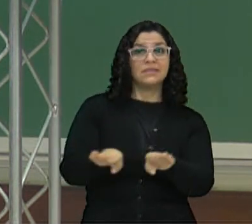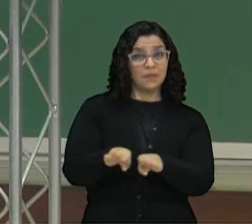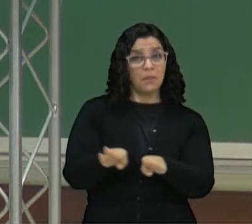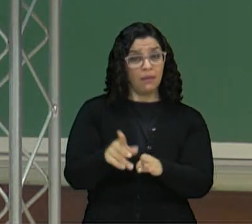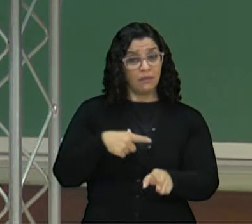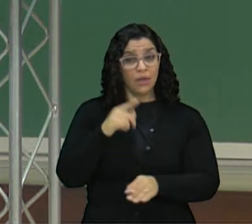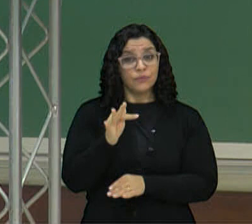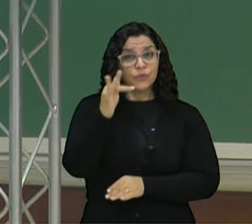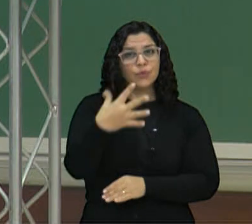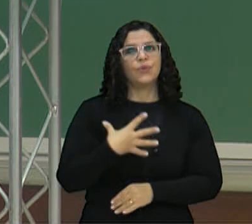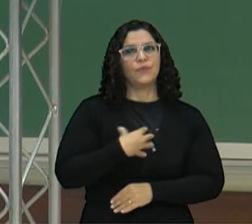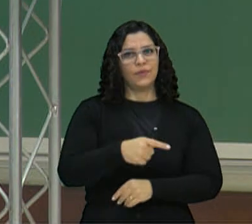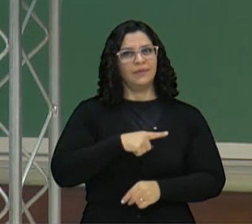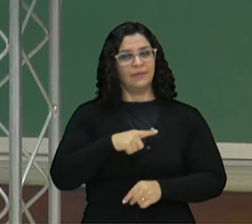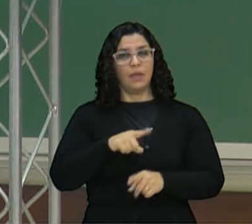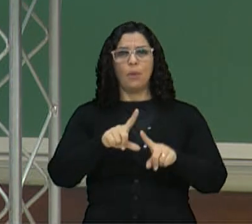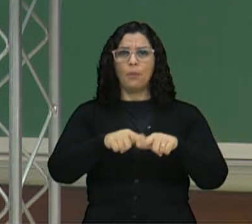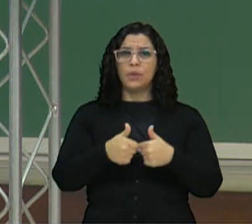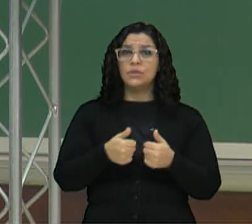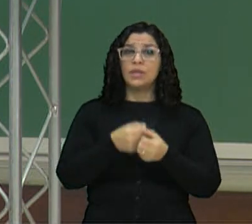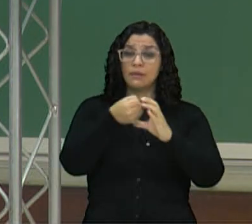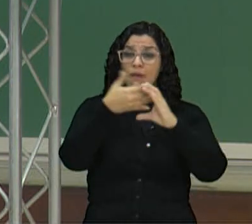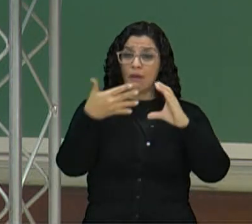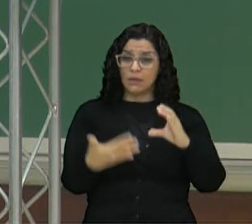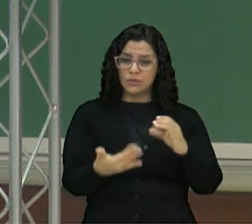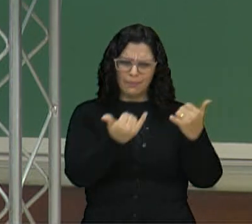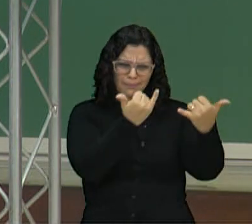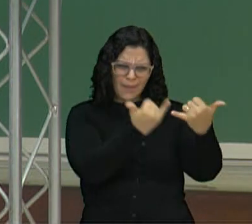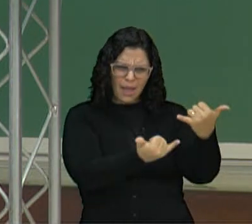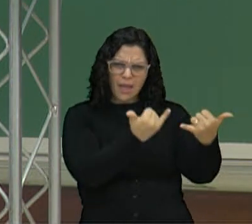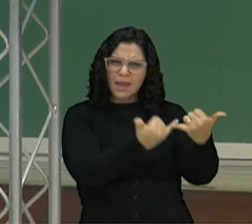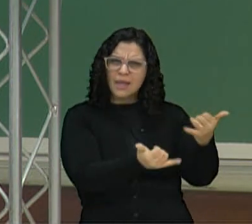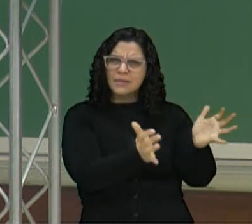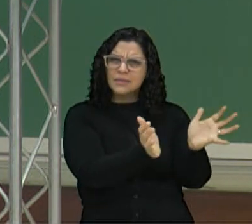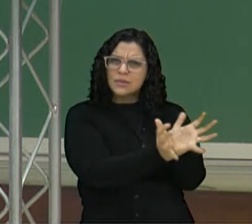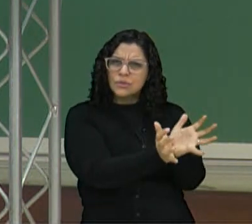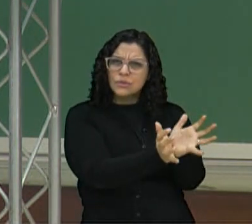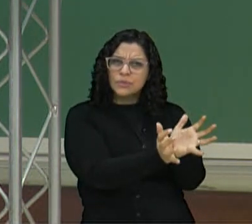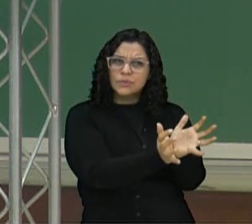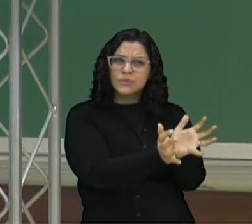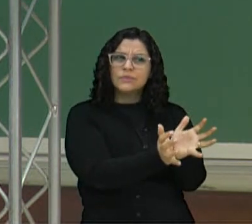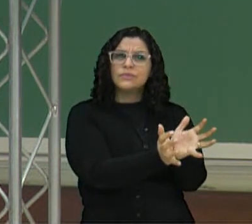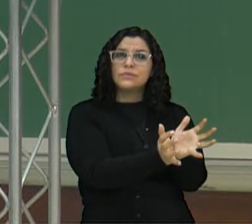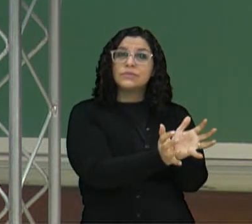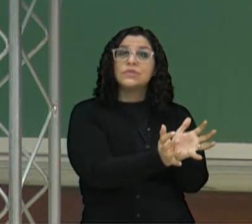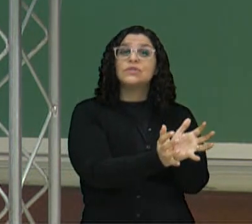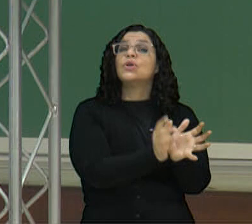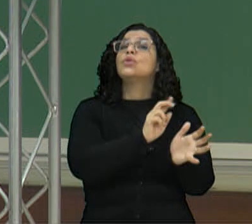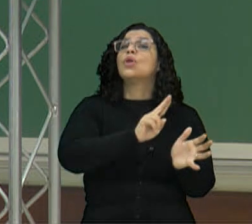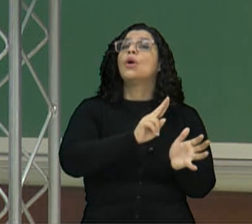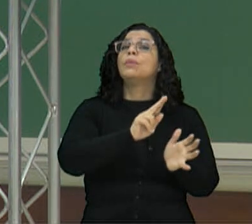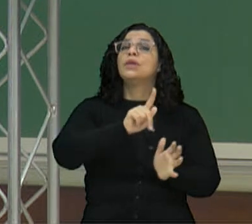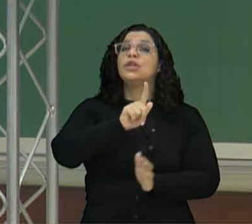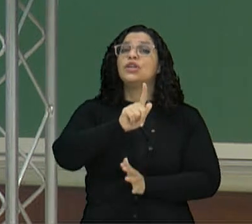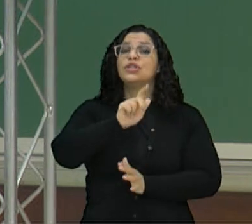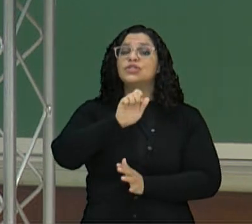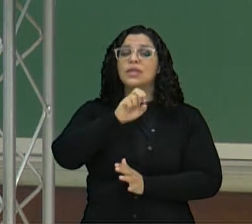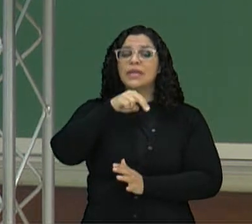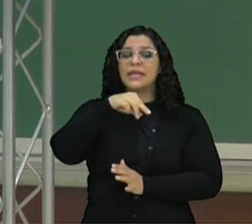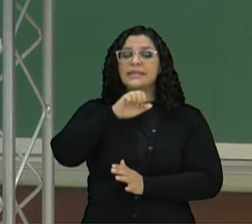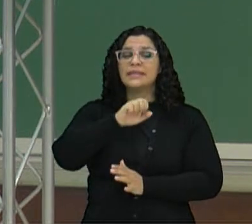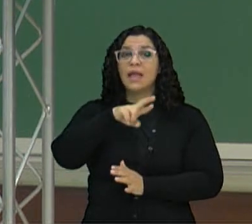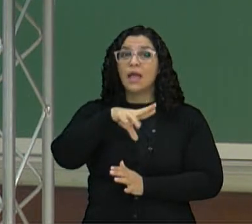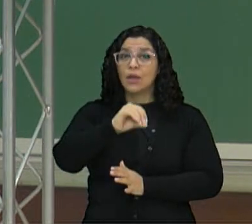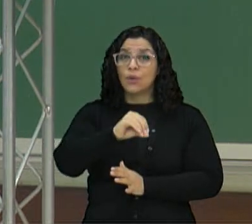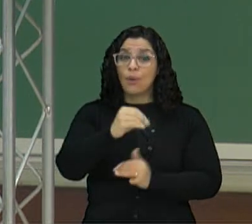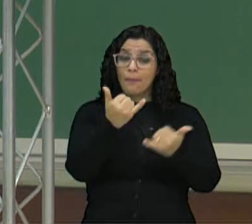férteis. Que as espécies que possuíam características muito semelhantes eram agrupadas dentro de um mesmo gênero. Que